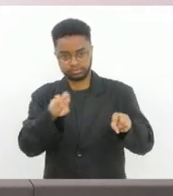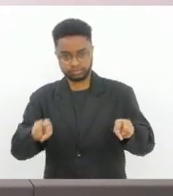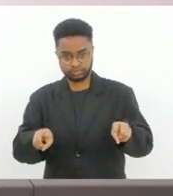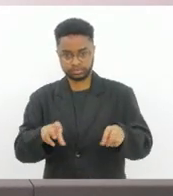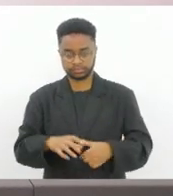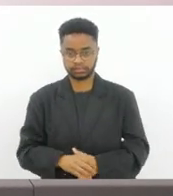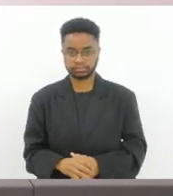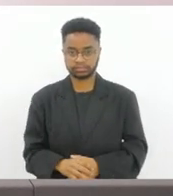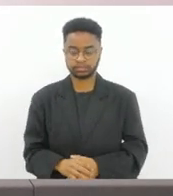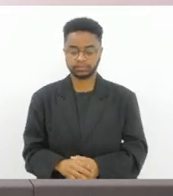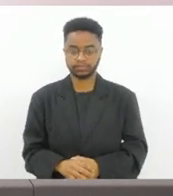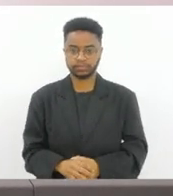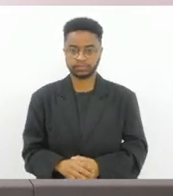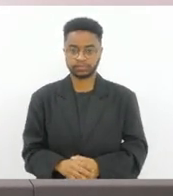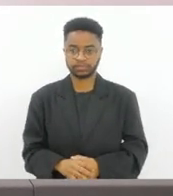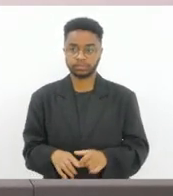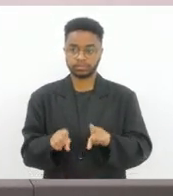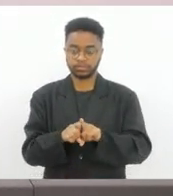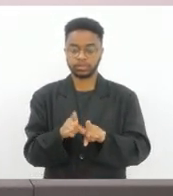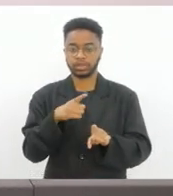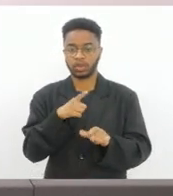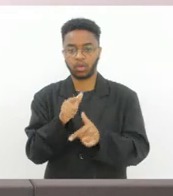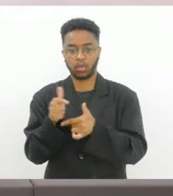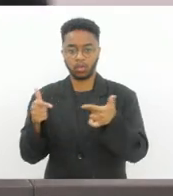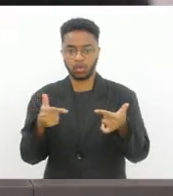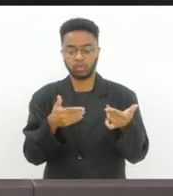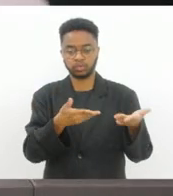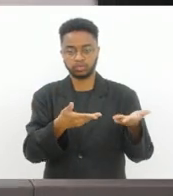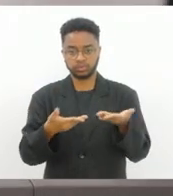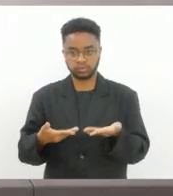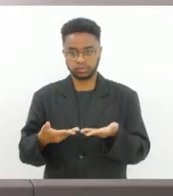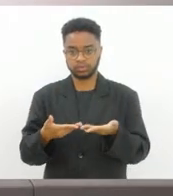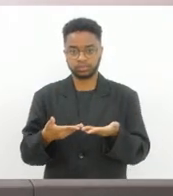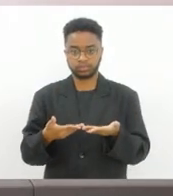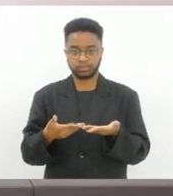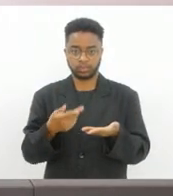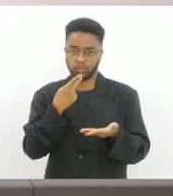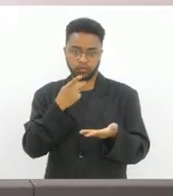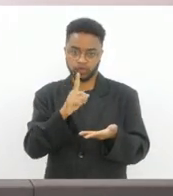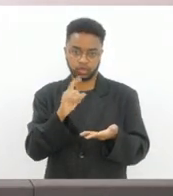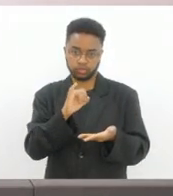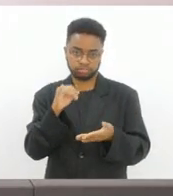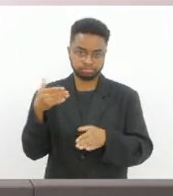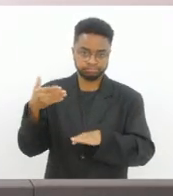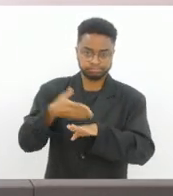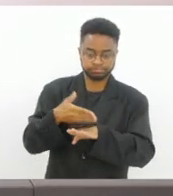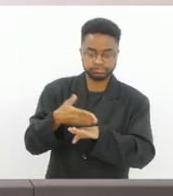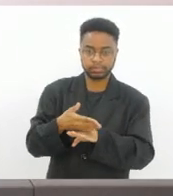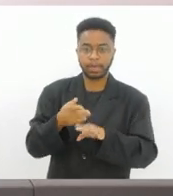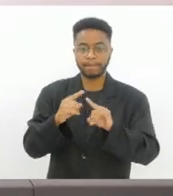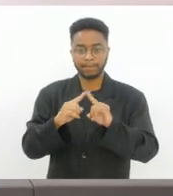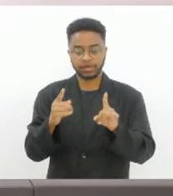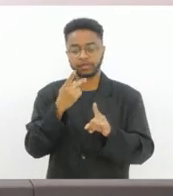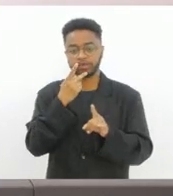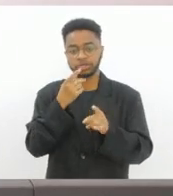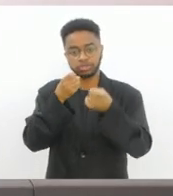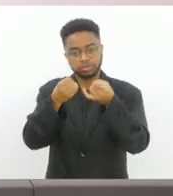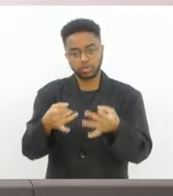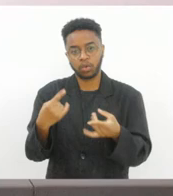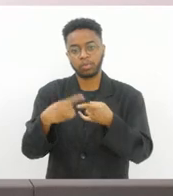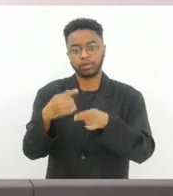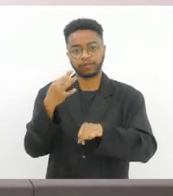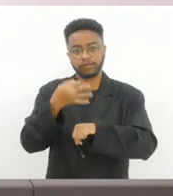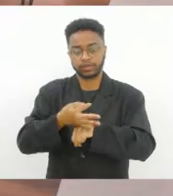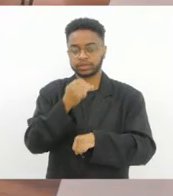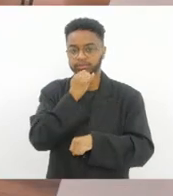à mesa, e outros convidados que não confirmaram, mas que justificaram a ausência, como